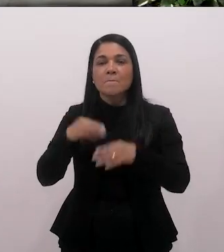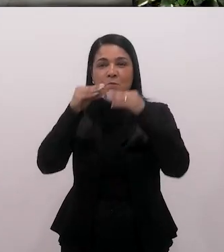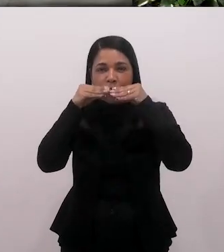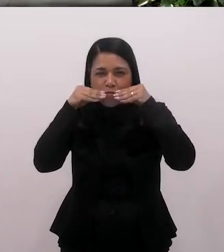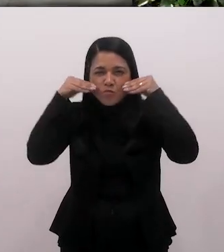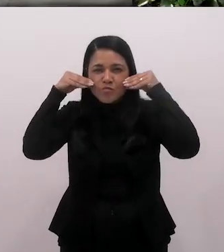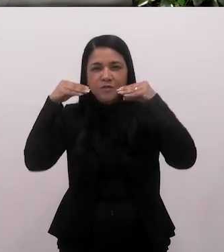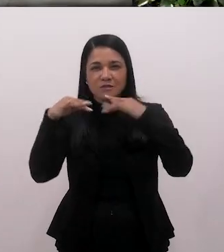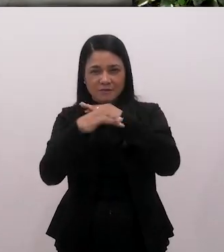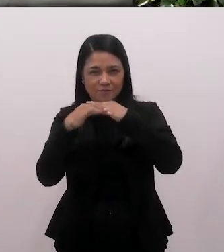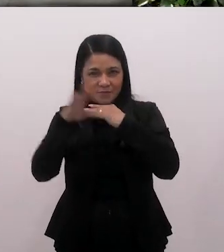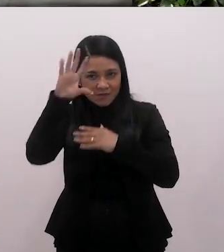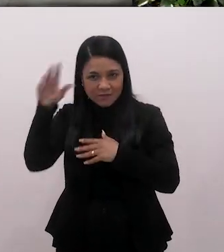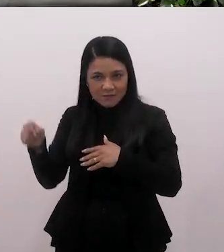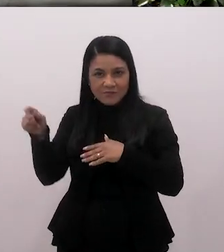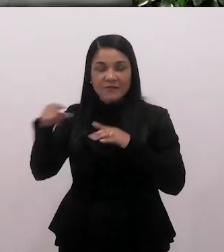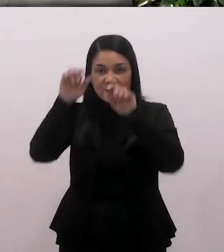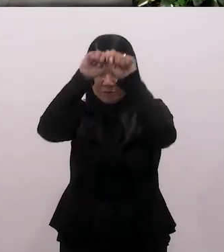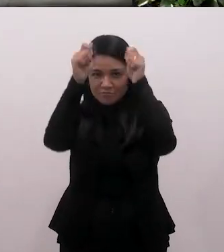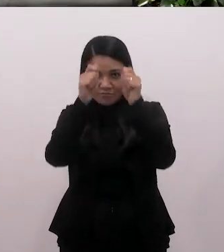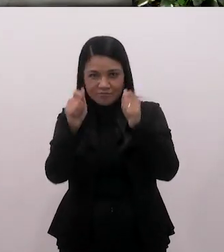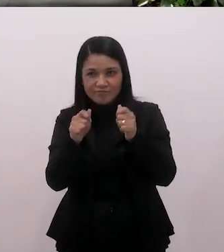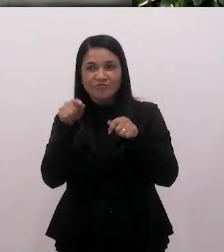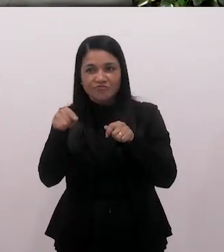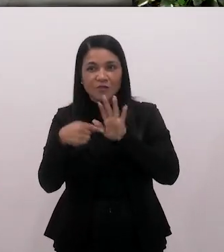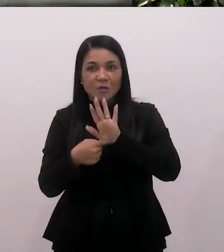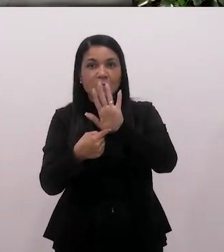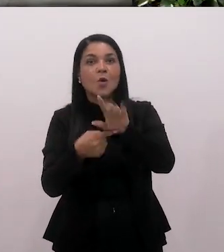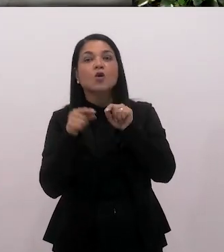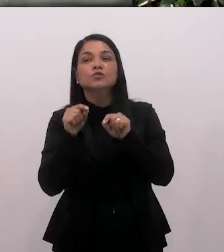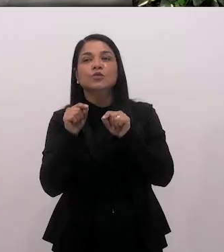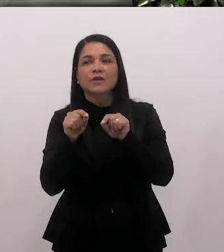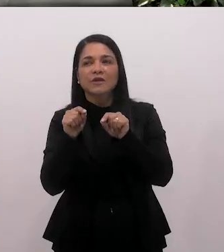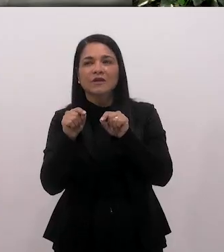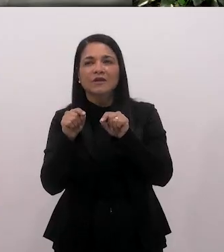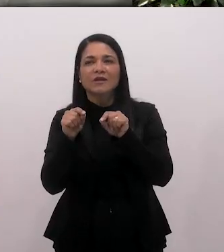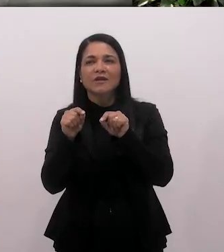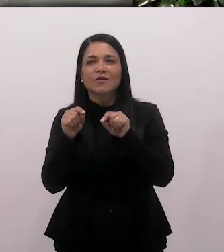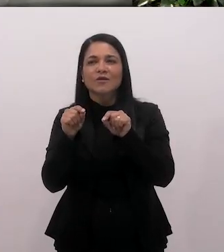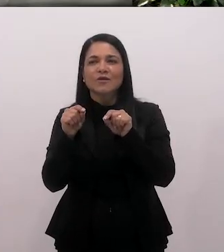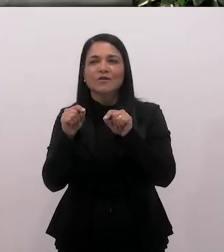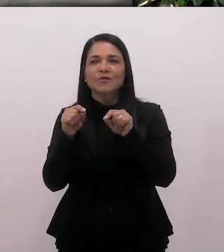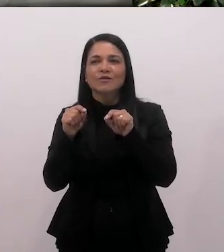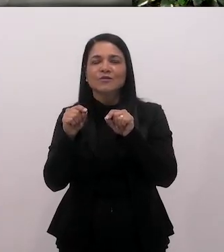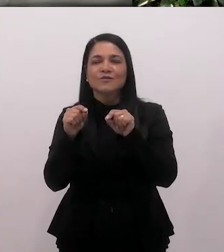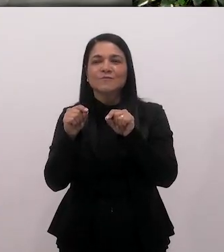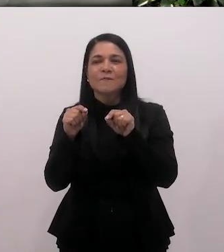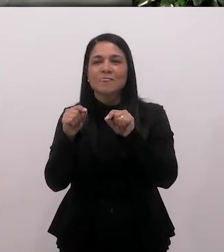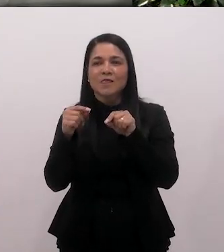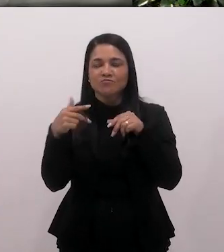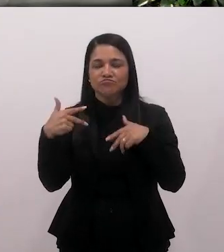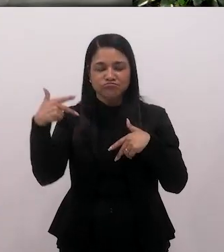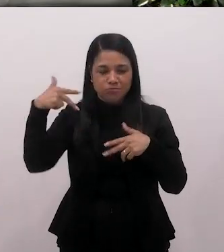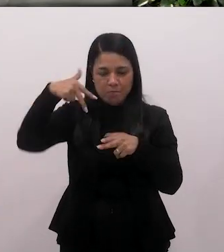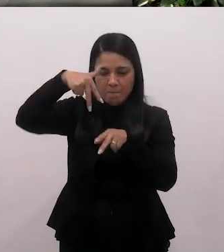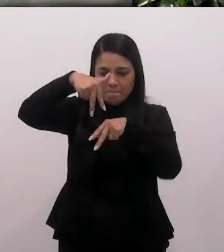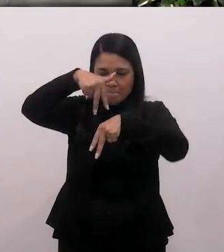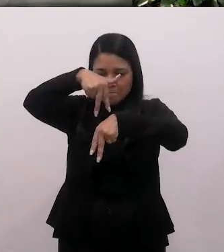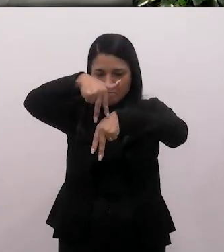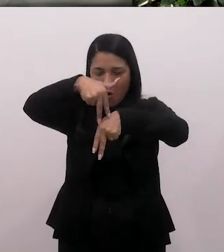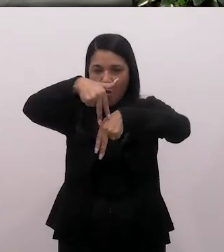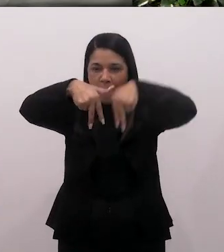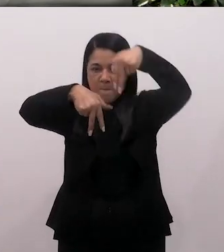tem uma estatueta que é muito comum lá, com certeza você viu que eles ficam segurando nos ombros uns dos outros, como se